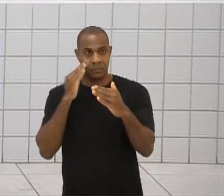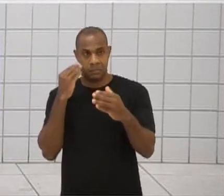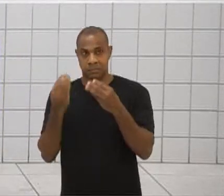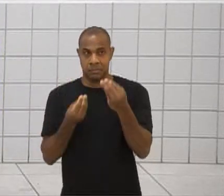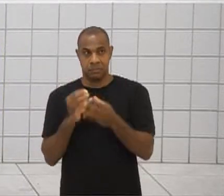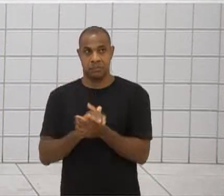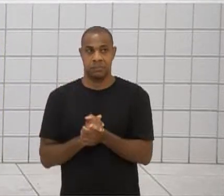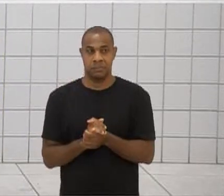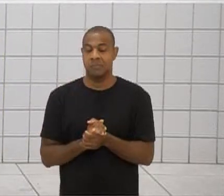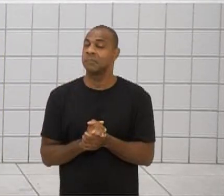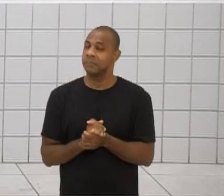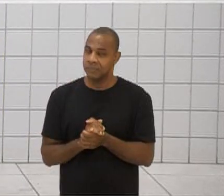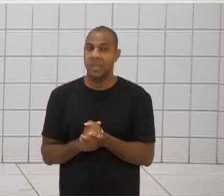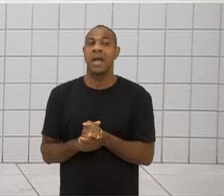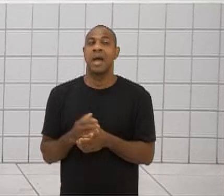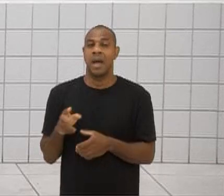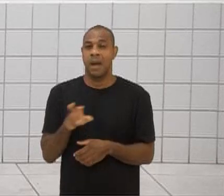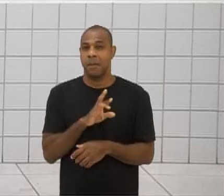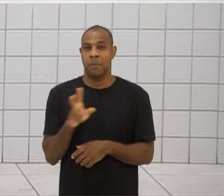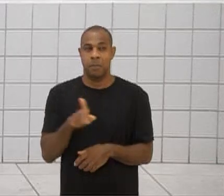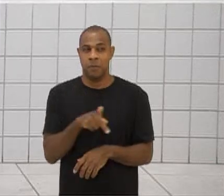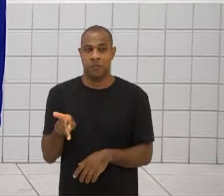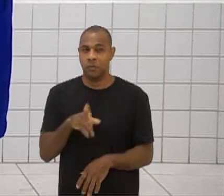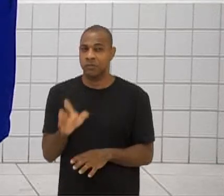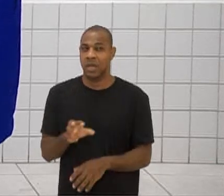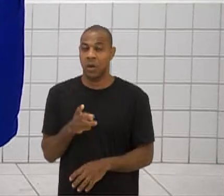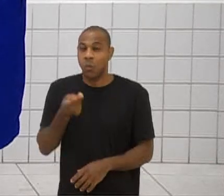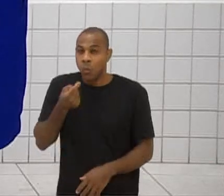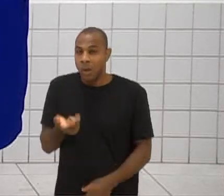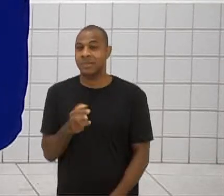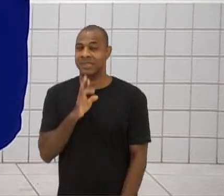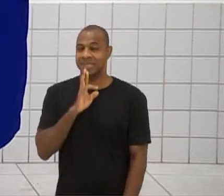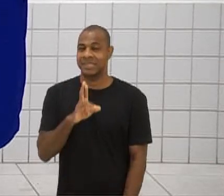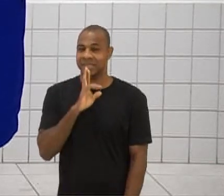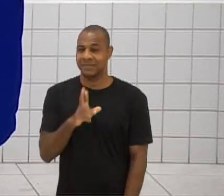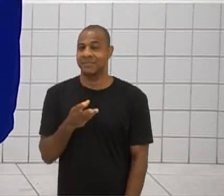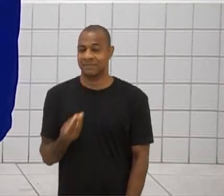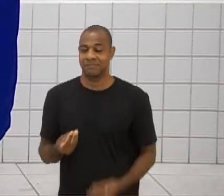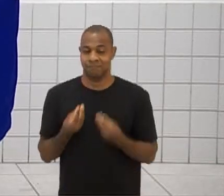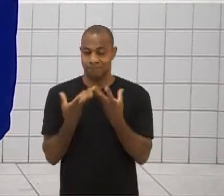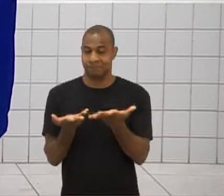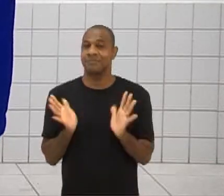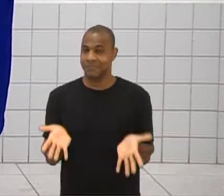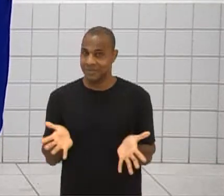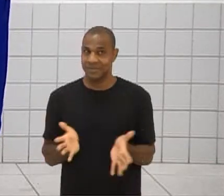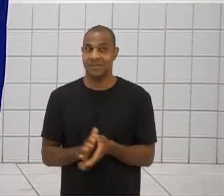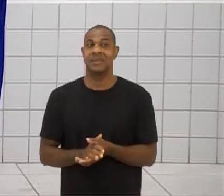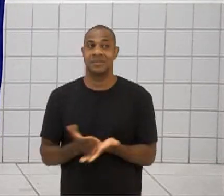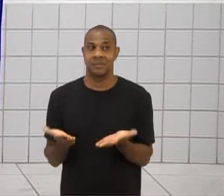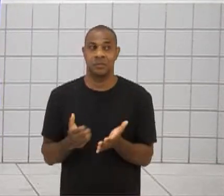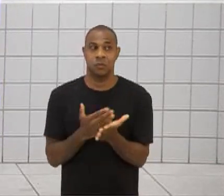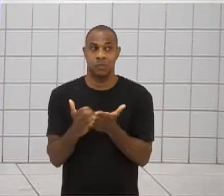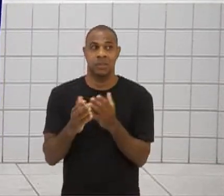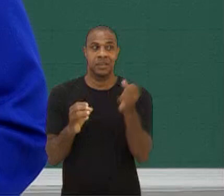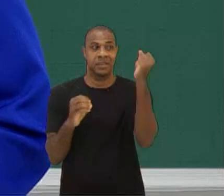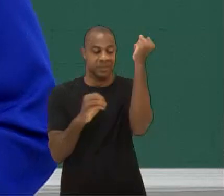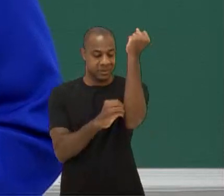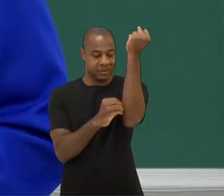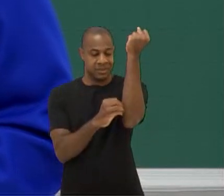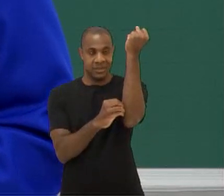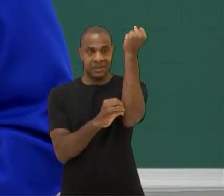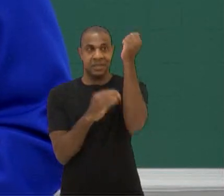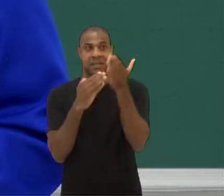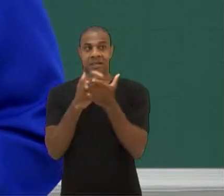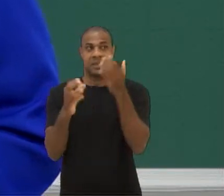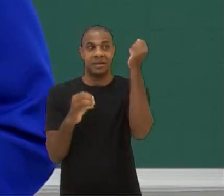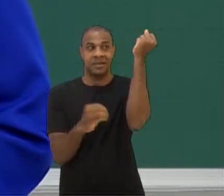viram que a professora já deu a dica, hein? Ela já disse agora há pouco que essa função é isso, porque parte do ponto 00. A professora Arabel